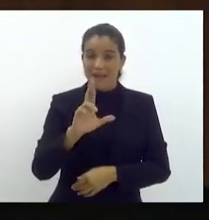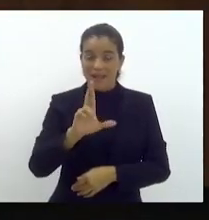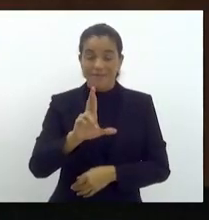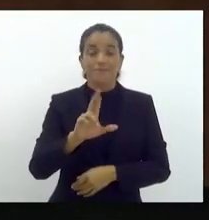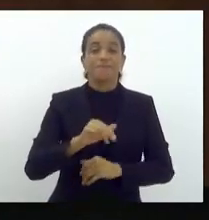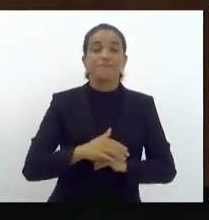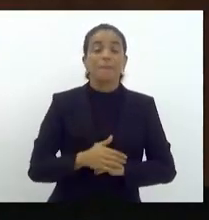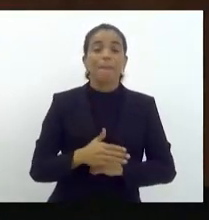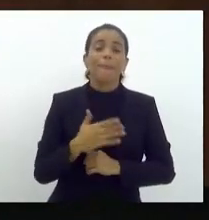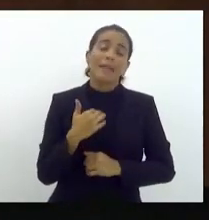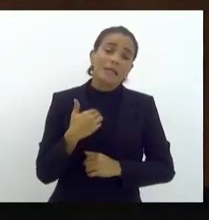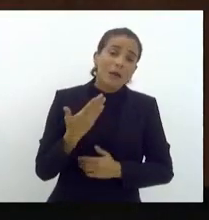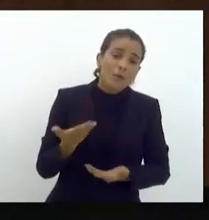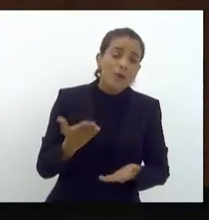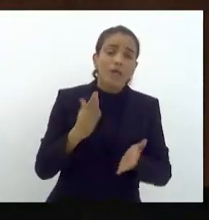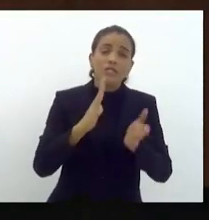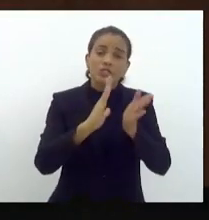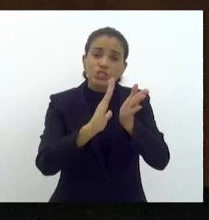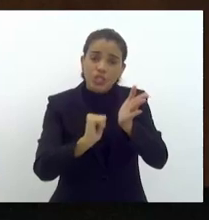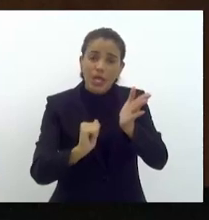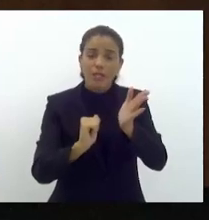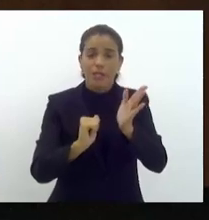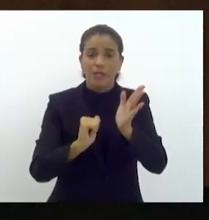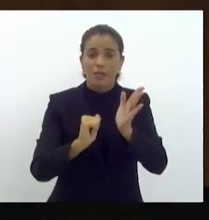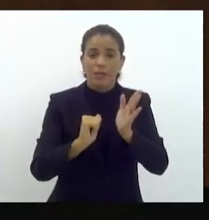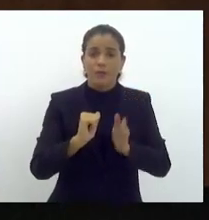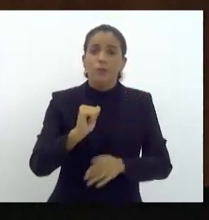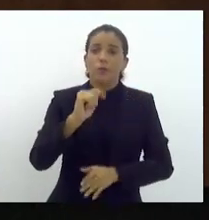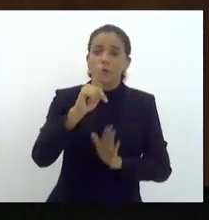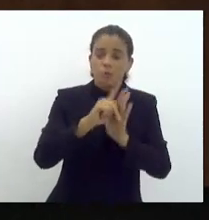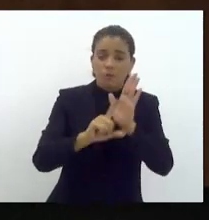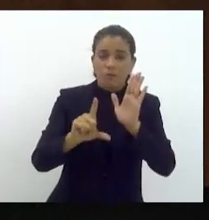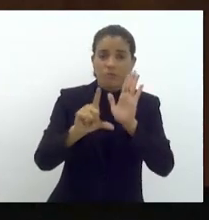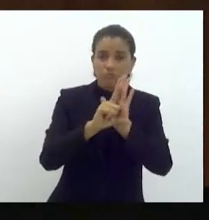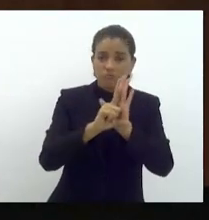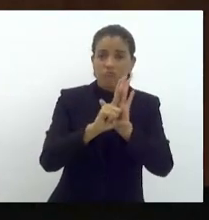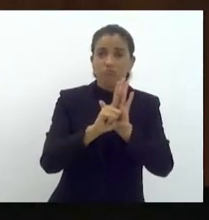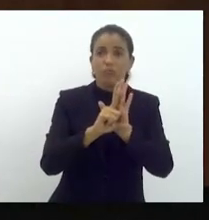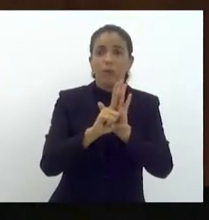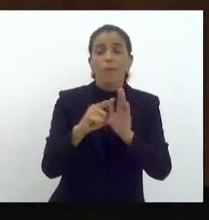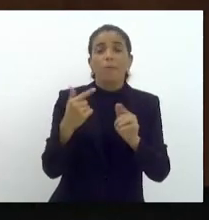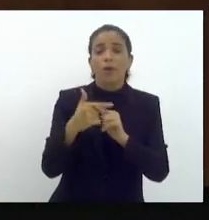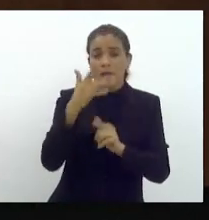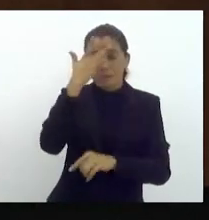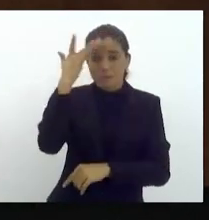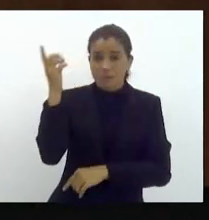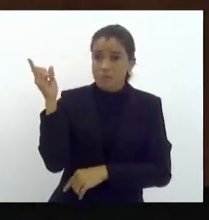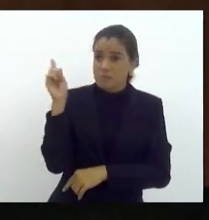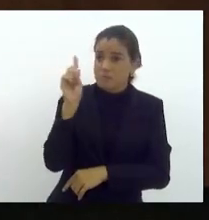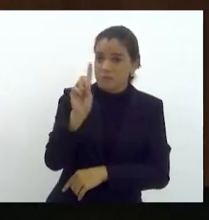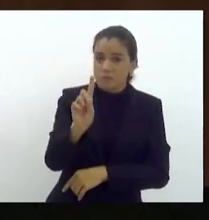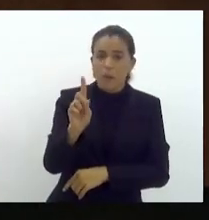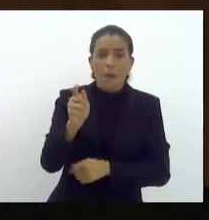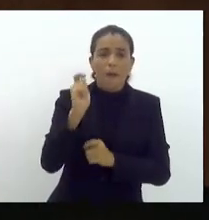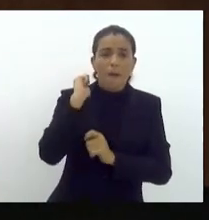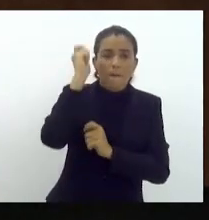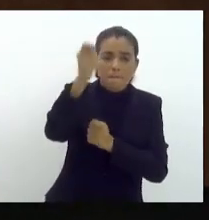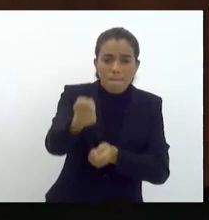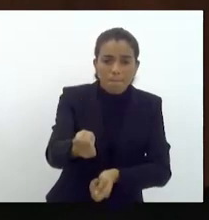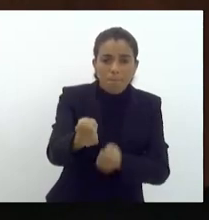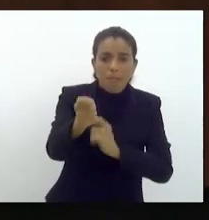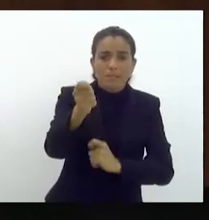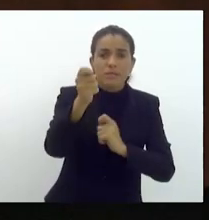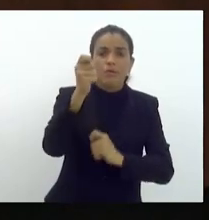em relação a retirada dos projetos eu queria dar uma satisfação que vieram aqui pescadores de